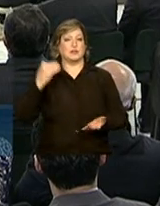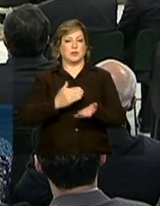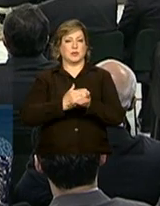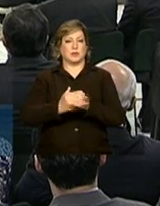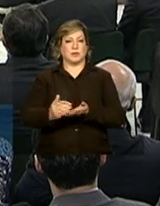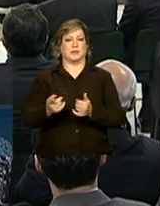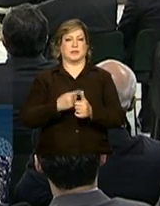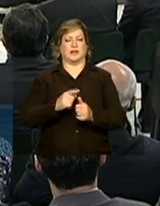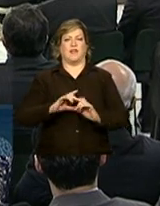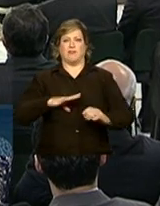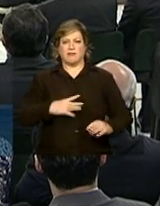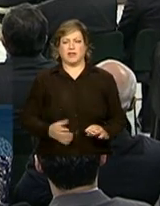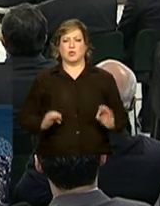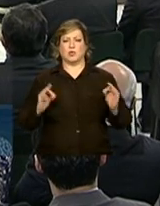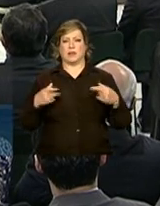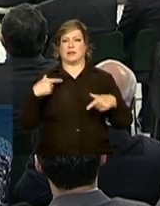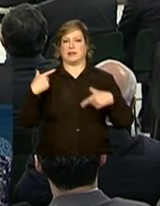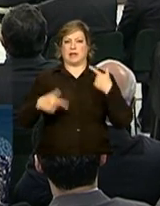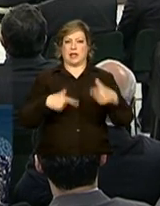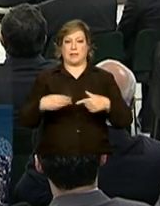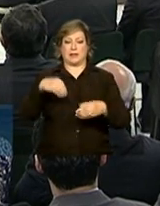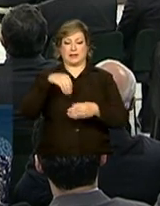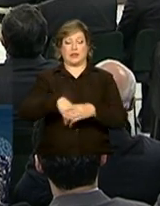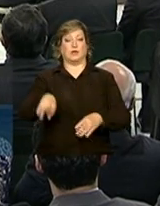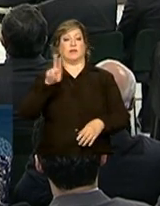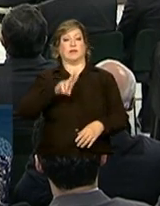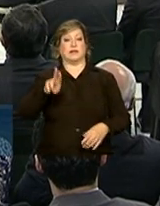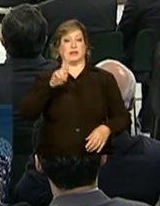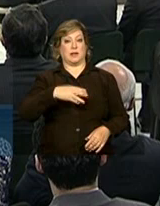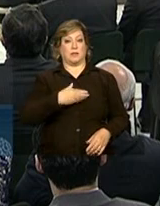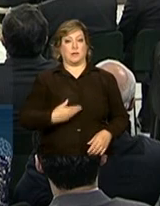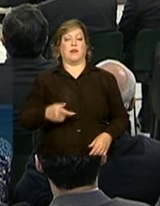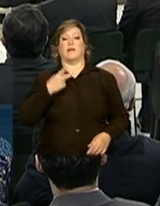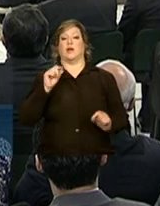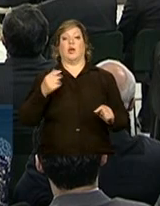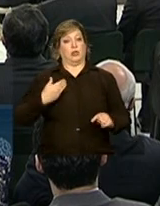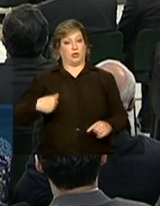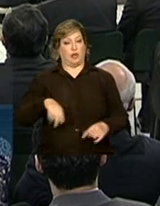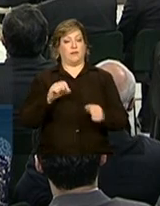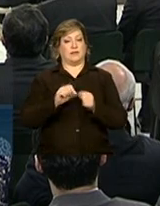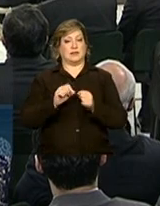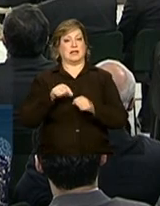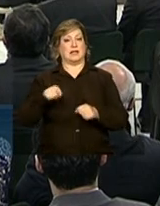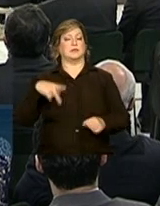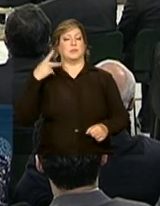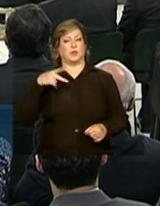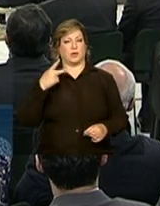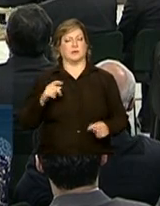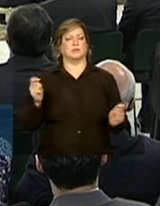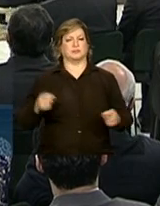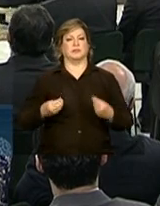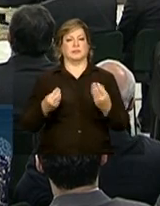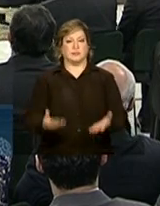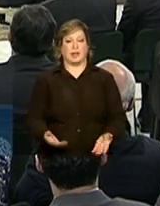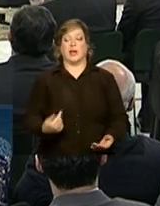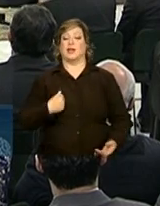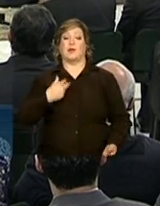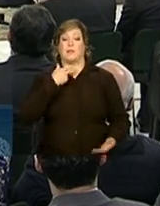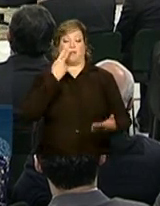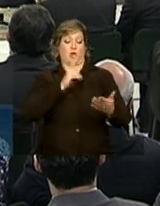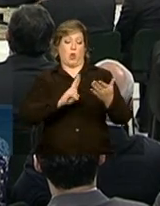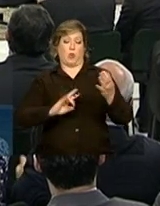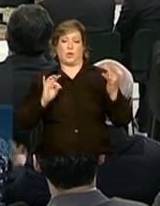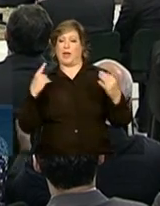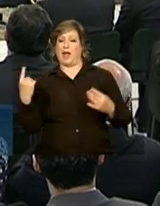enfrentaram todo o debate nas universidades públicas e disseram: nós vamos construir essa política e nós vamos viabilizar. Eu não posso citar cada um deles,